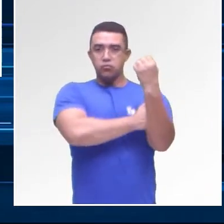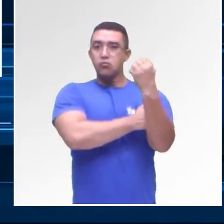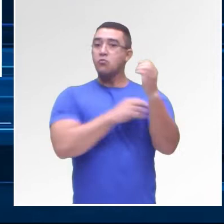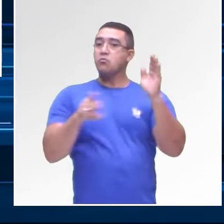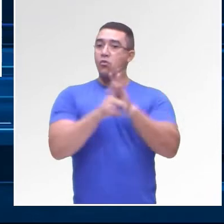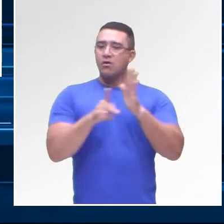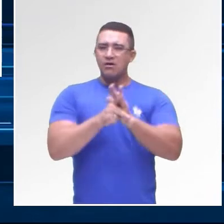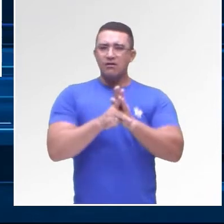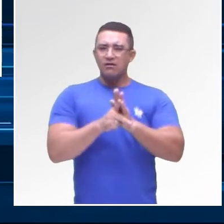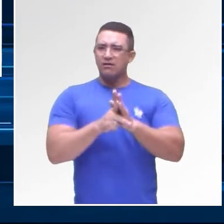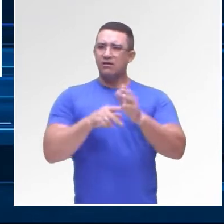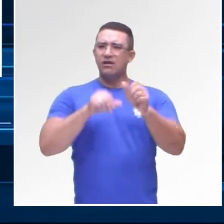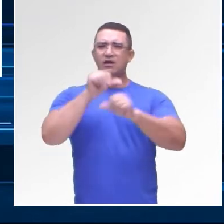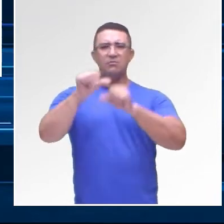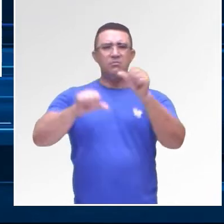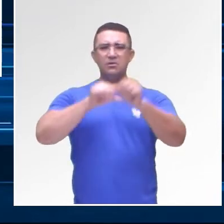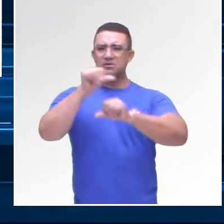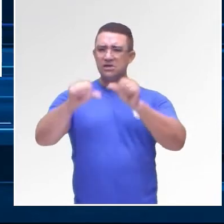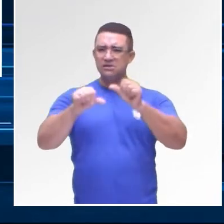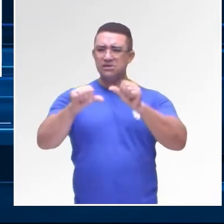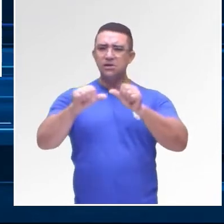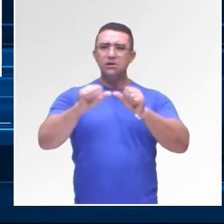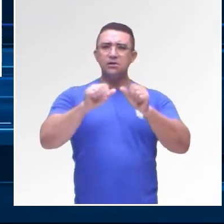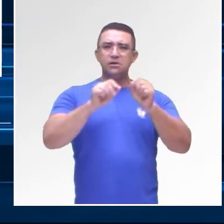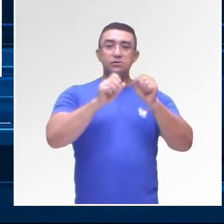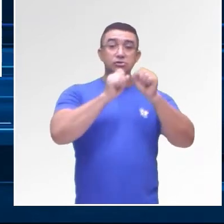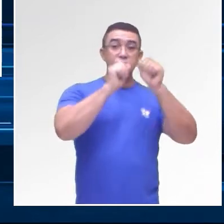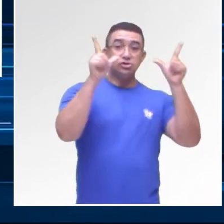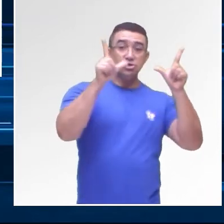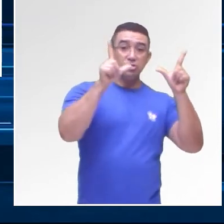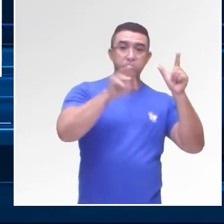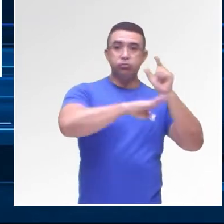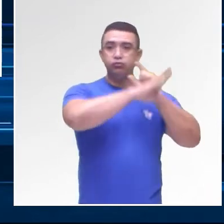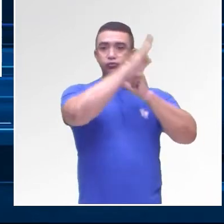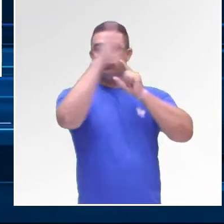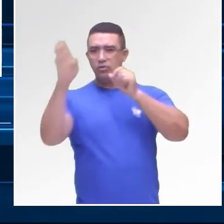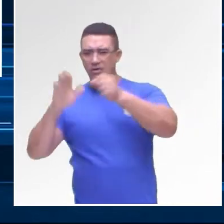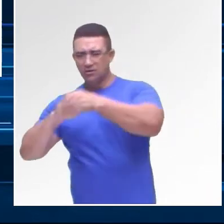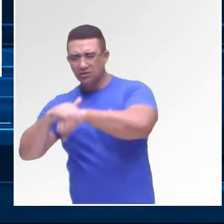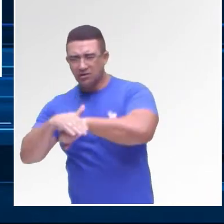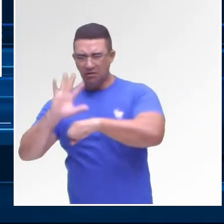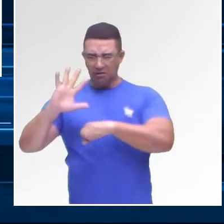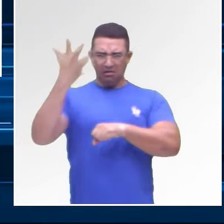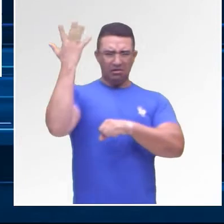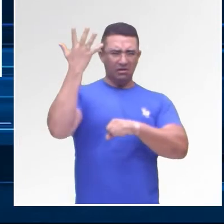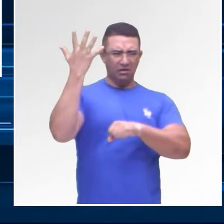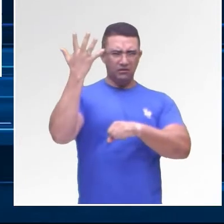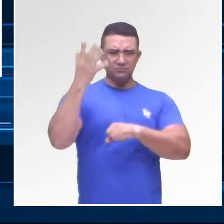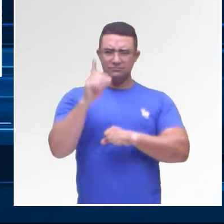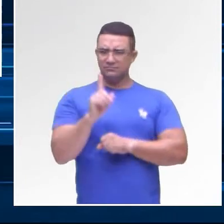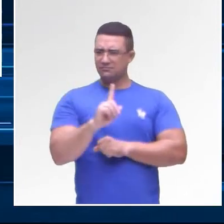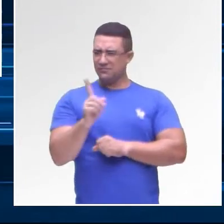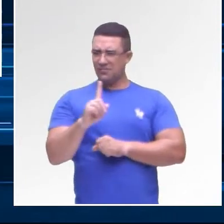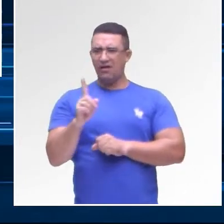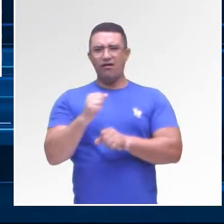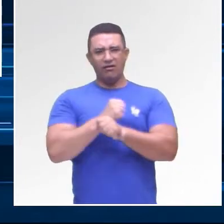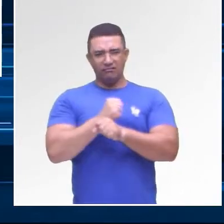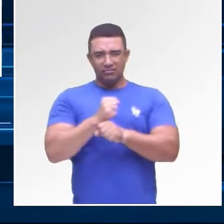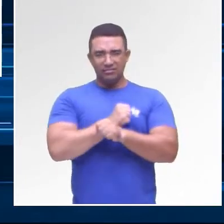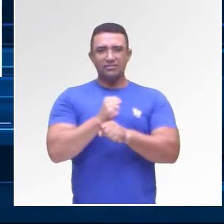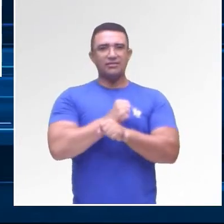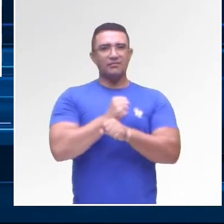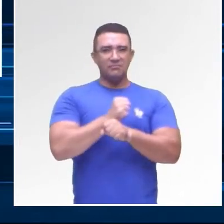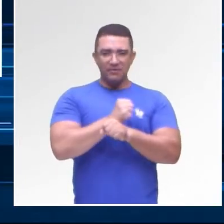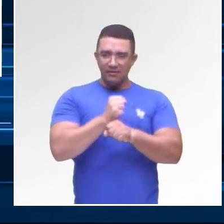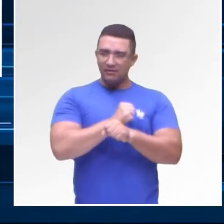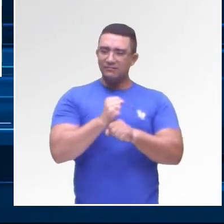do dia para a noite. É preciso que você tenha aí um